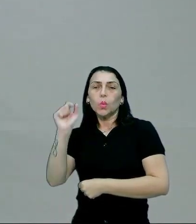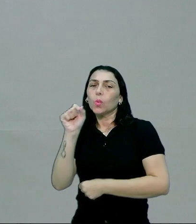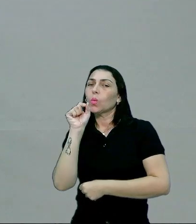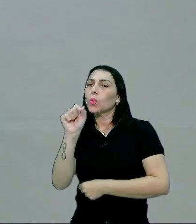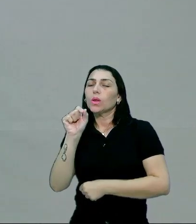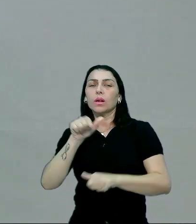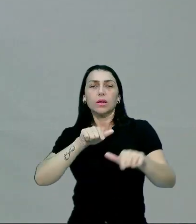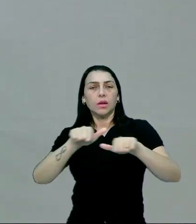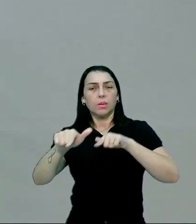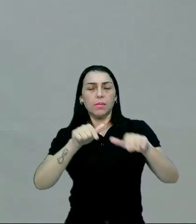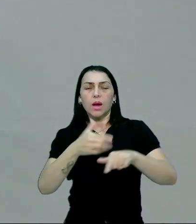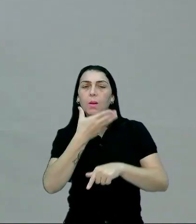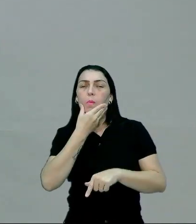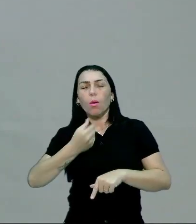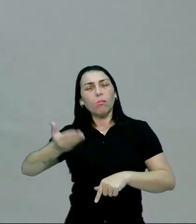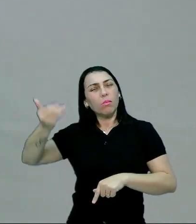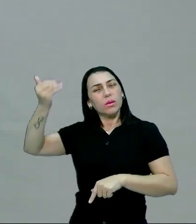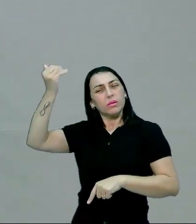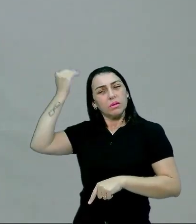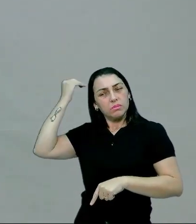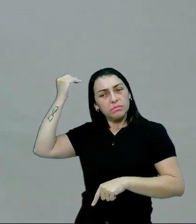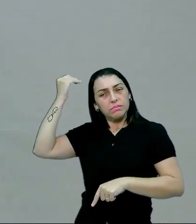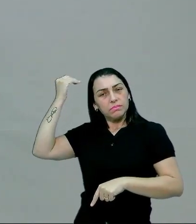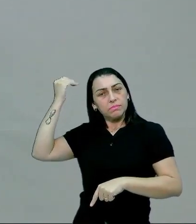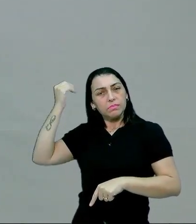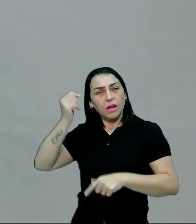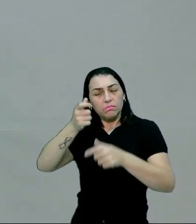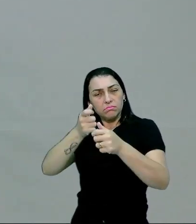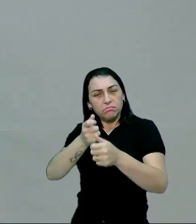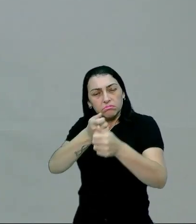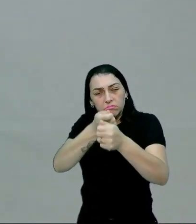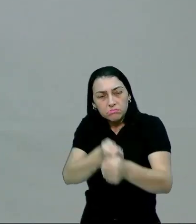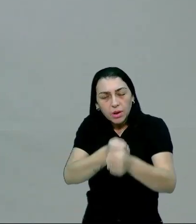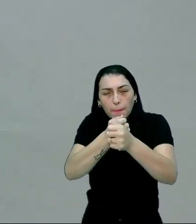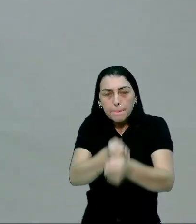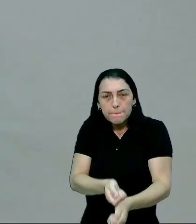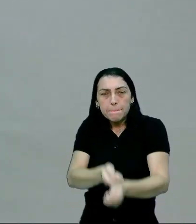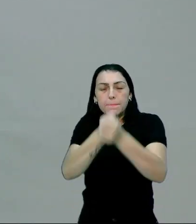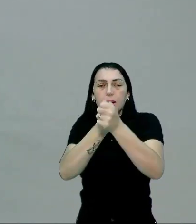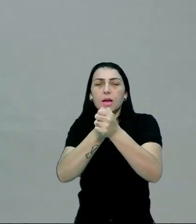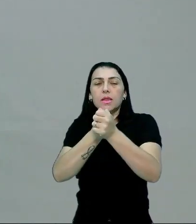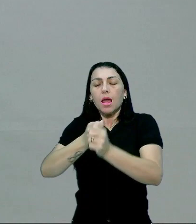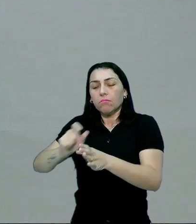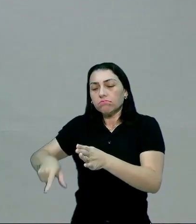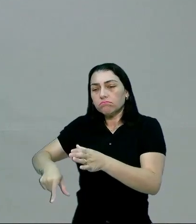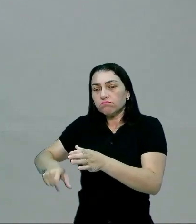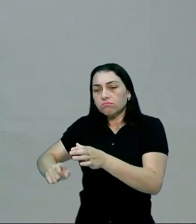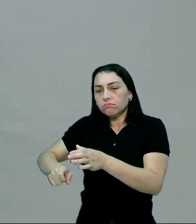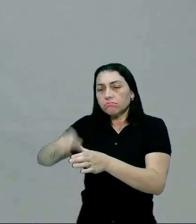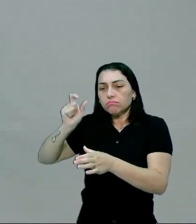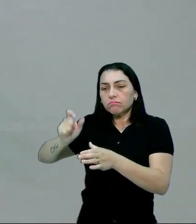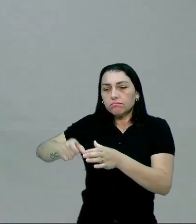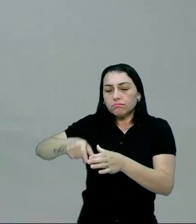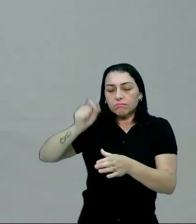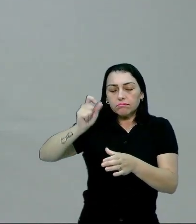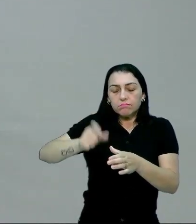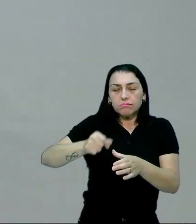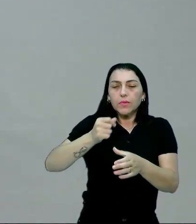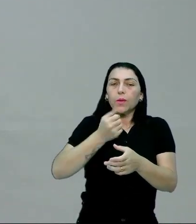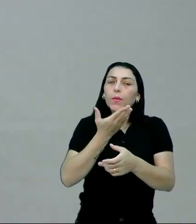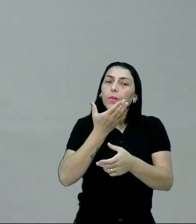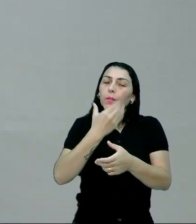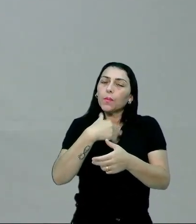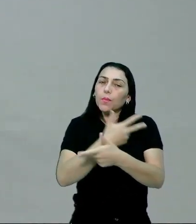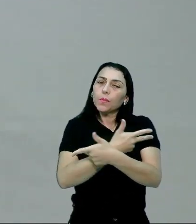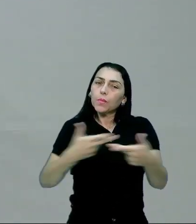era trabalhar para o homem primitivo? Caçar, pescar e coletar frutos. Uma forma